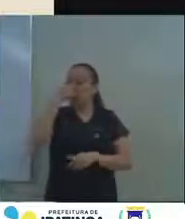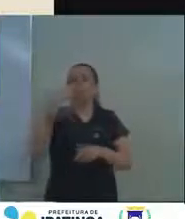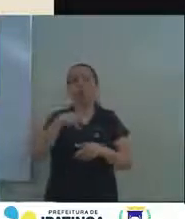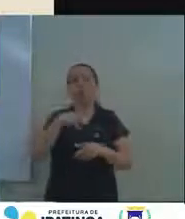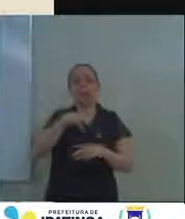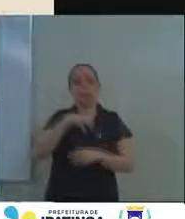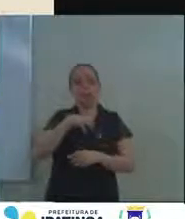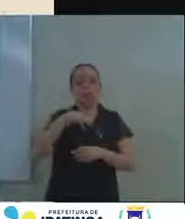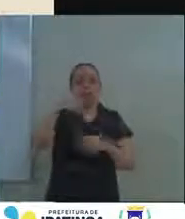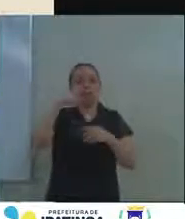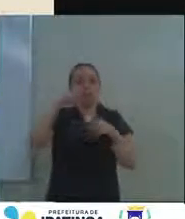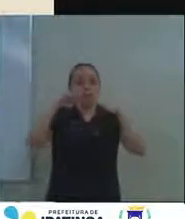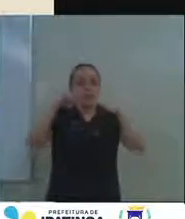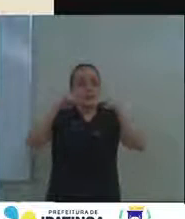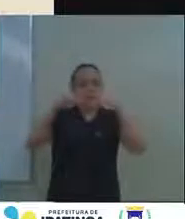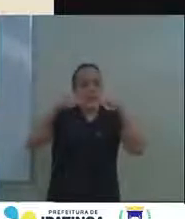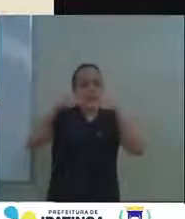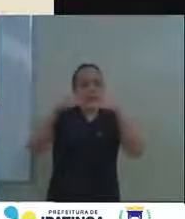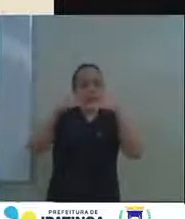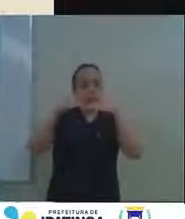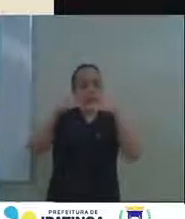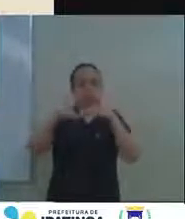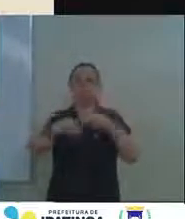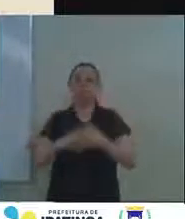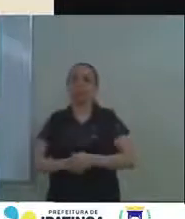sentindo toda essa cavidade aqui vibrando.